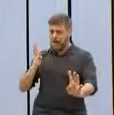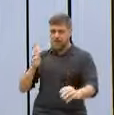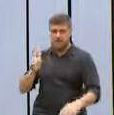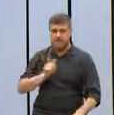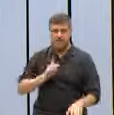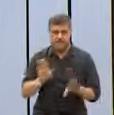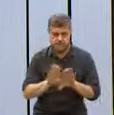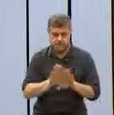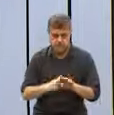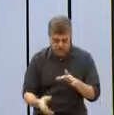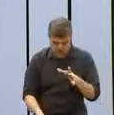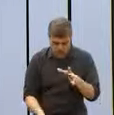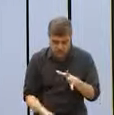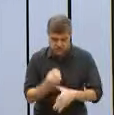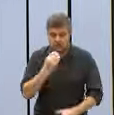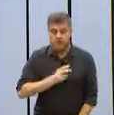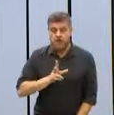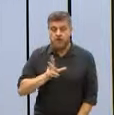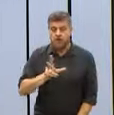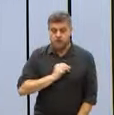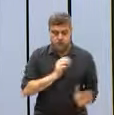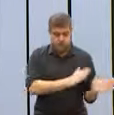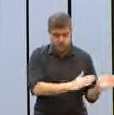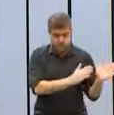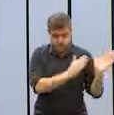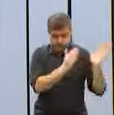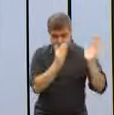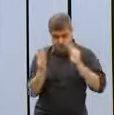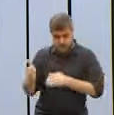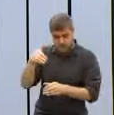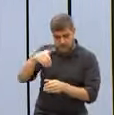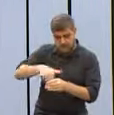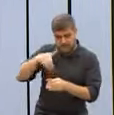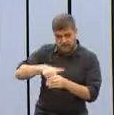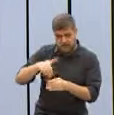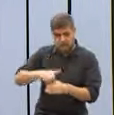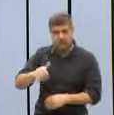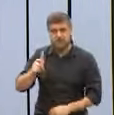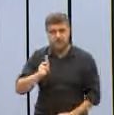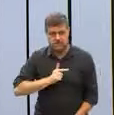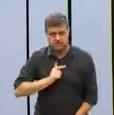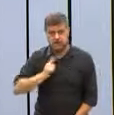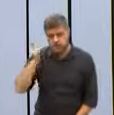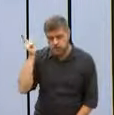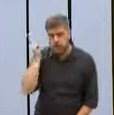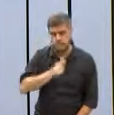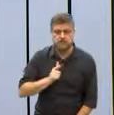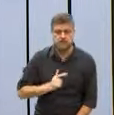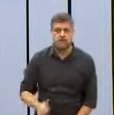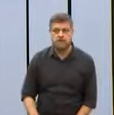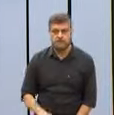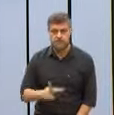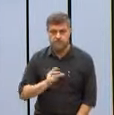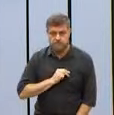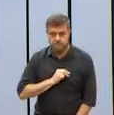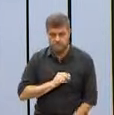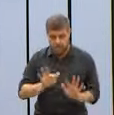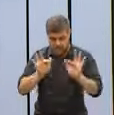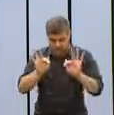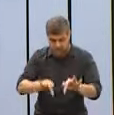enfim, mas minimamente foi conseguido ao longo da eleição a gente conseguiu passar por